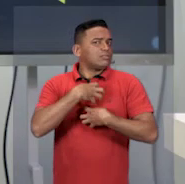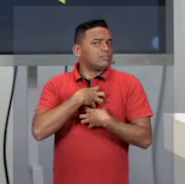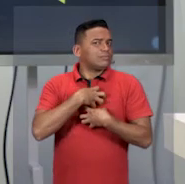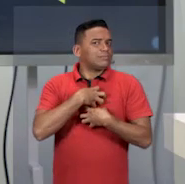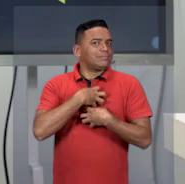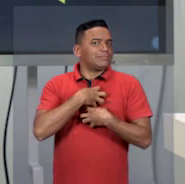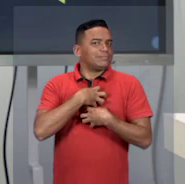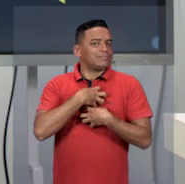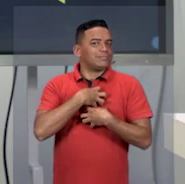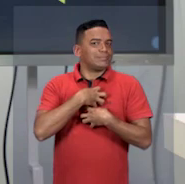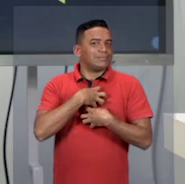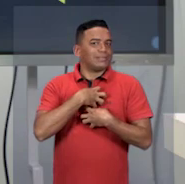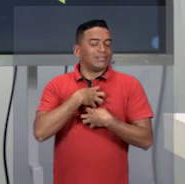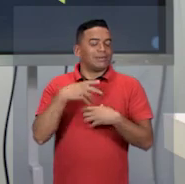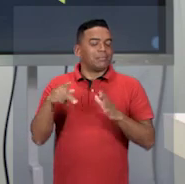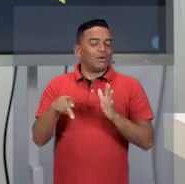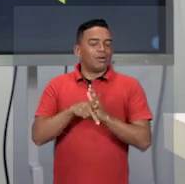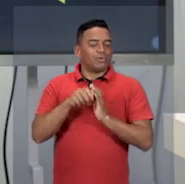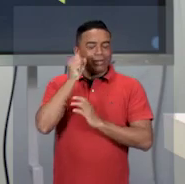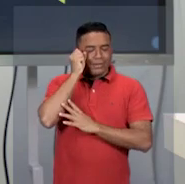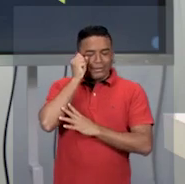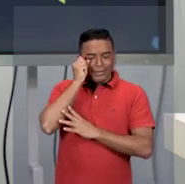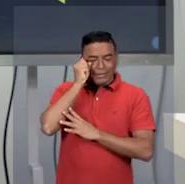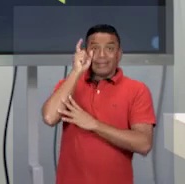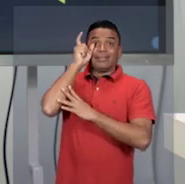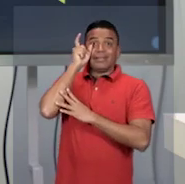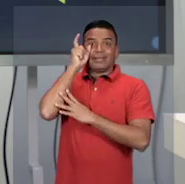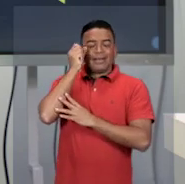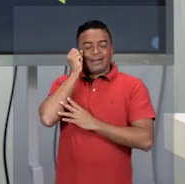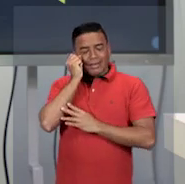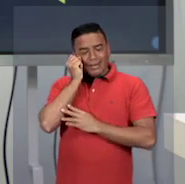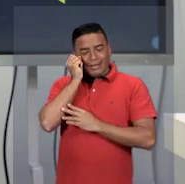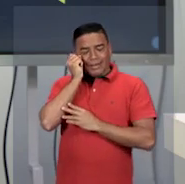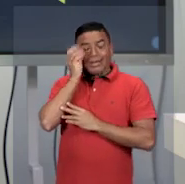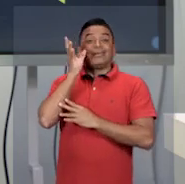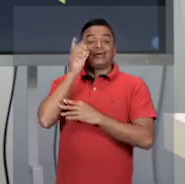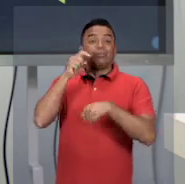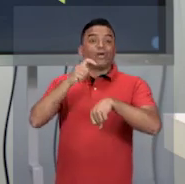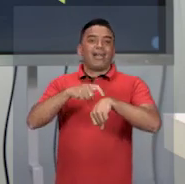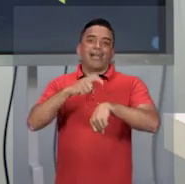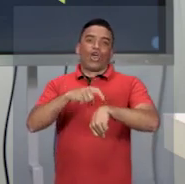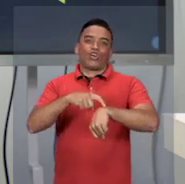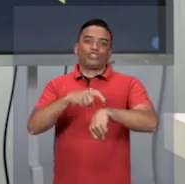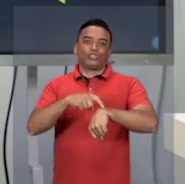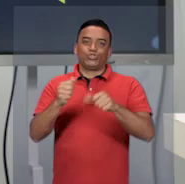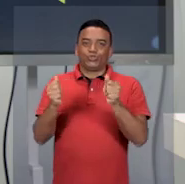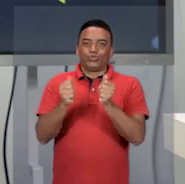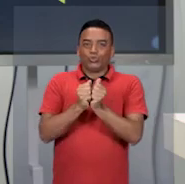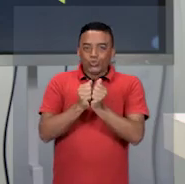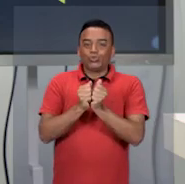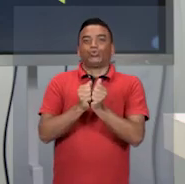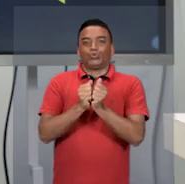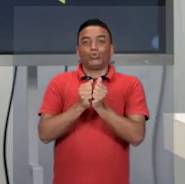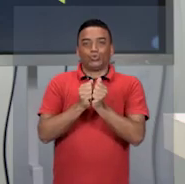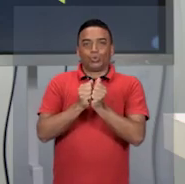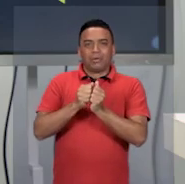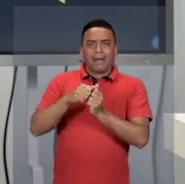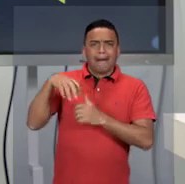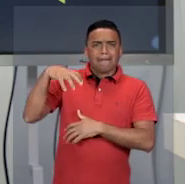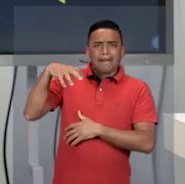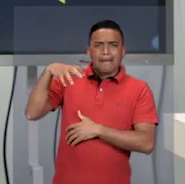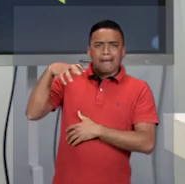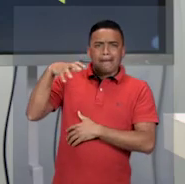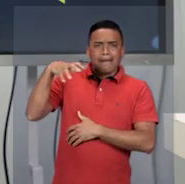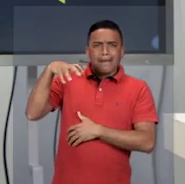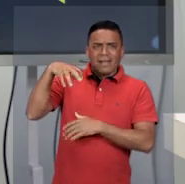algo sobre o despertar mesmo. Já que tem um relógio, provavelmente é um relógio despertador, porque ele